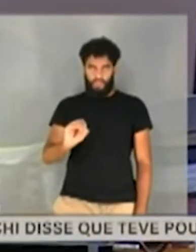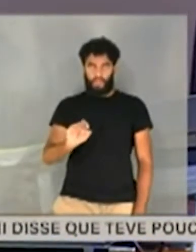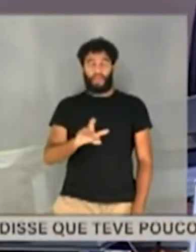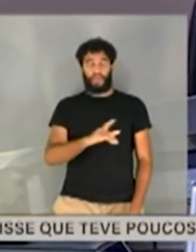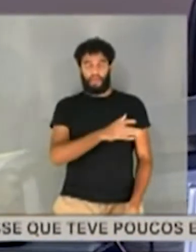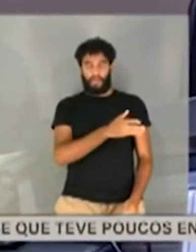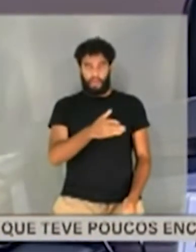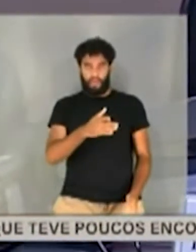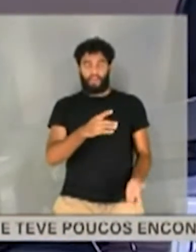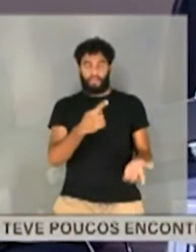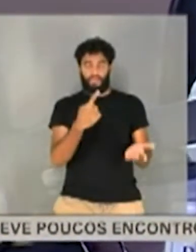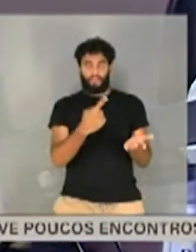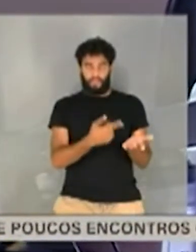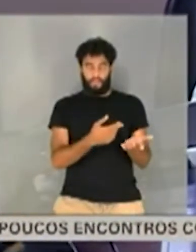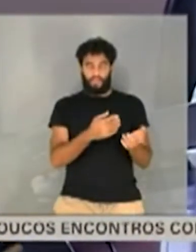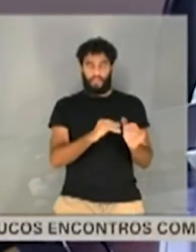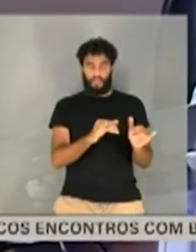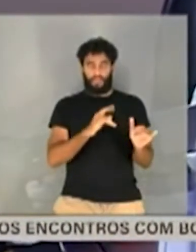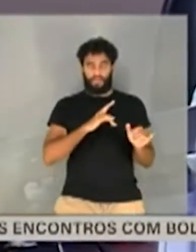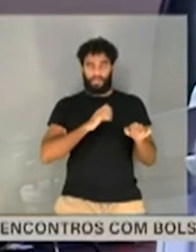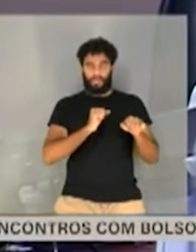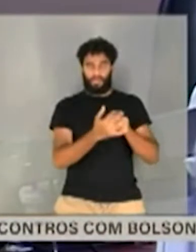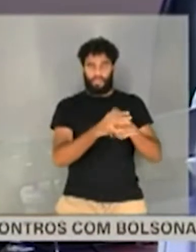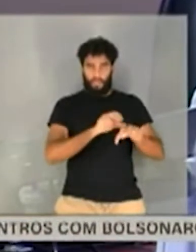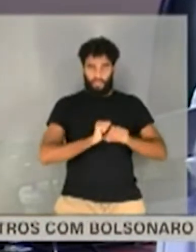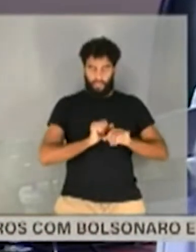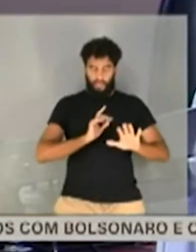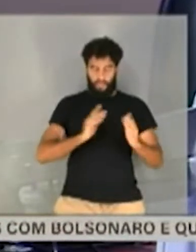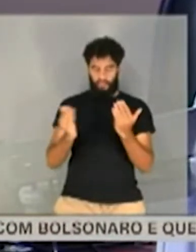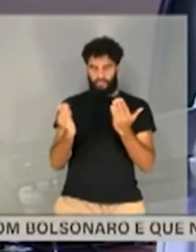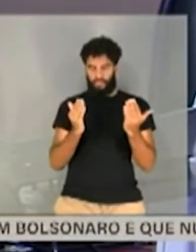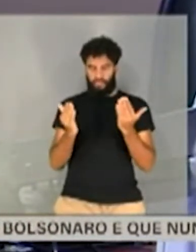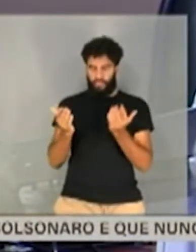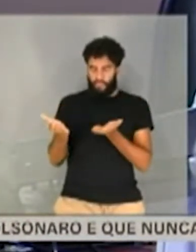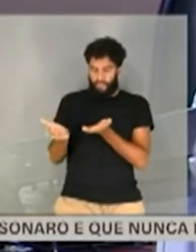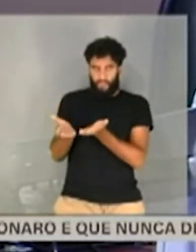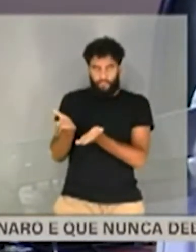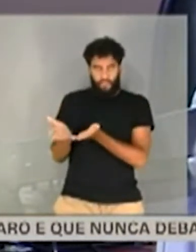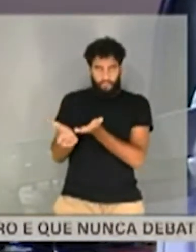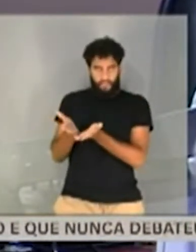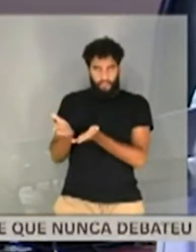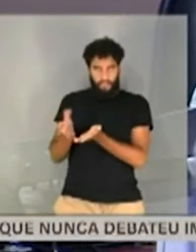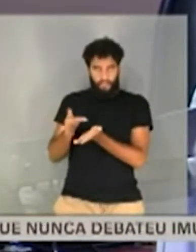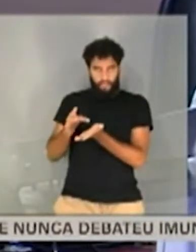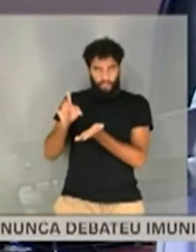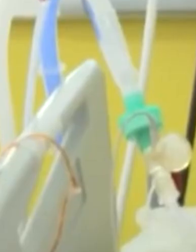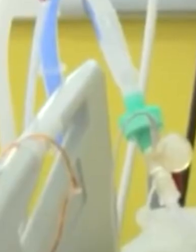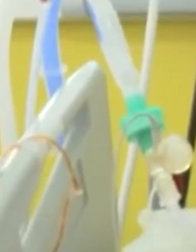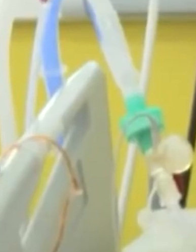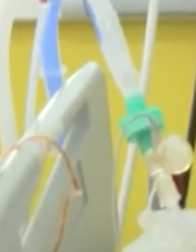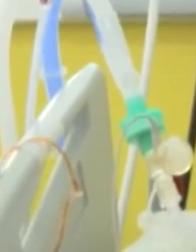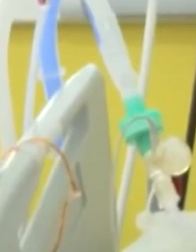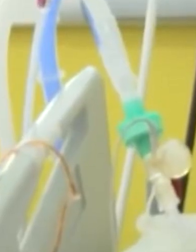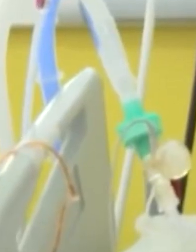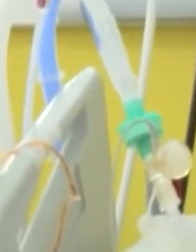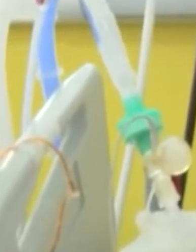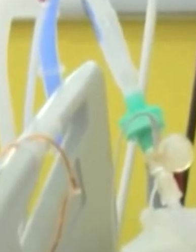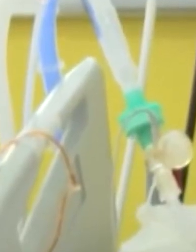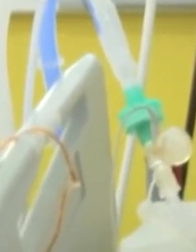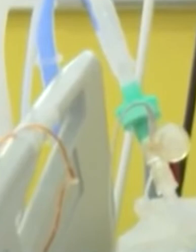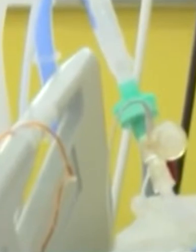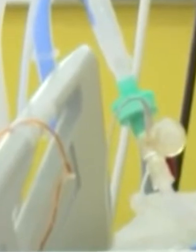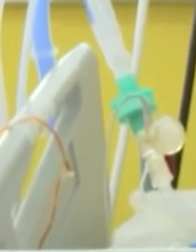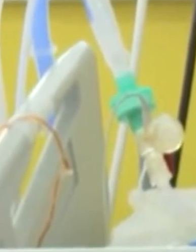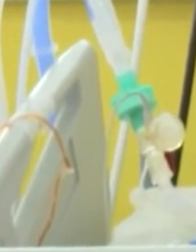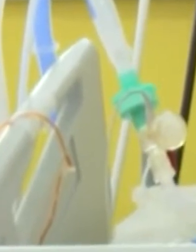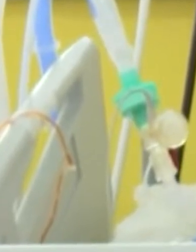qualquer tipo de envolvimento em tentativas de alteração da bula do remédio. E afirmou que o atraso no início do tratamento e a dificuldade no